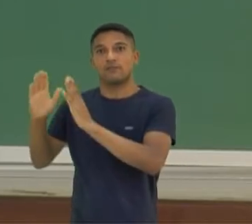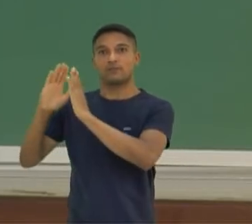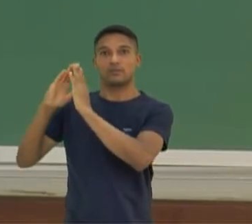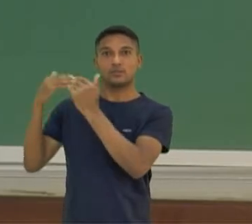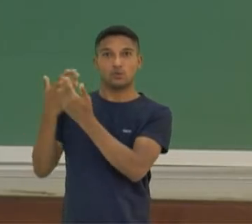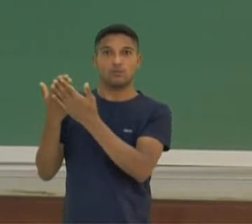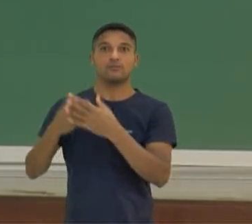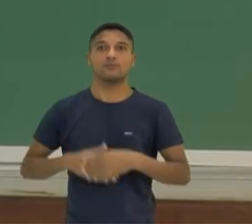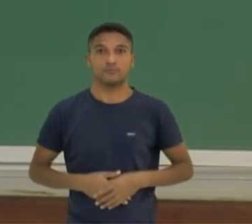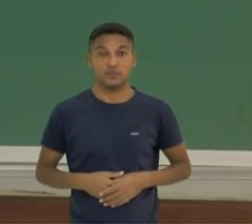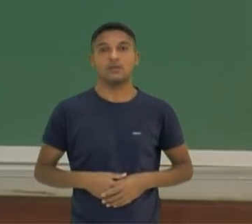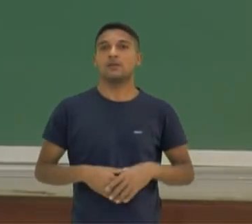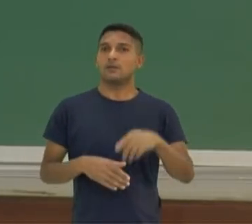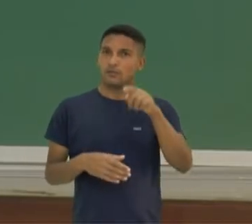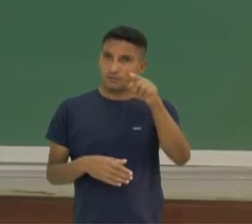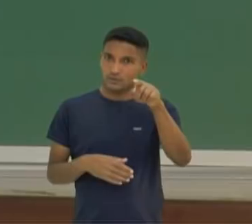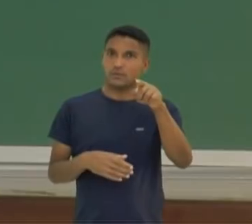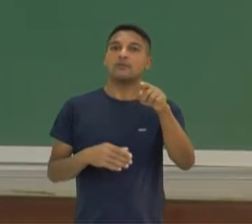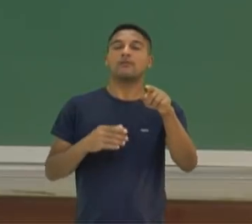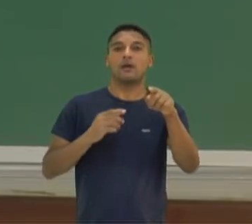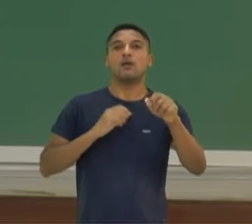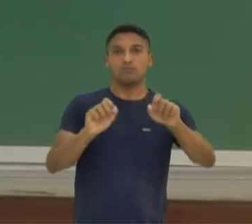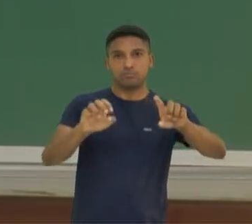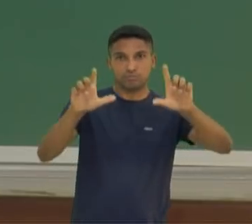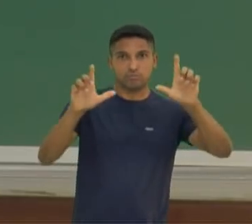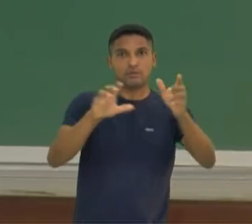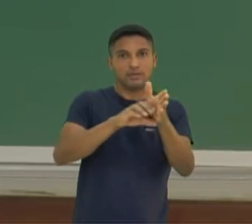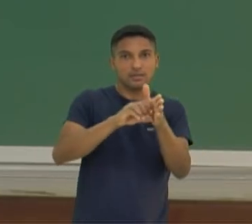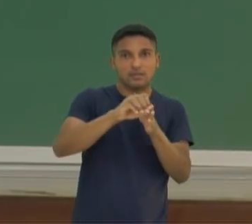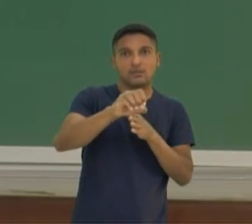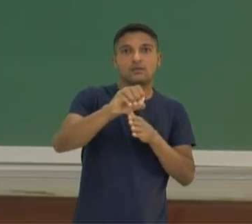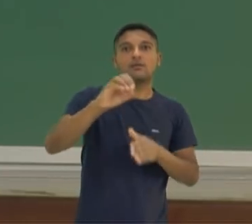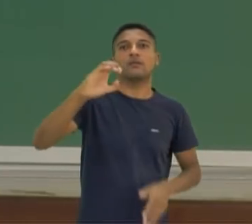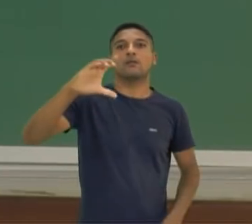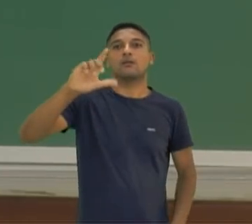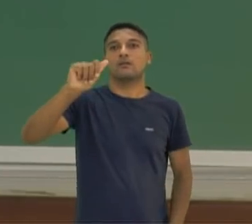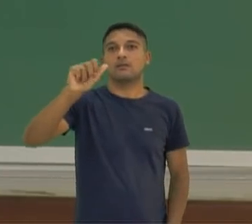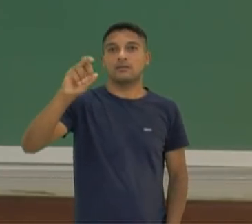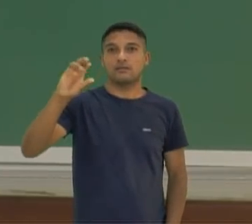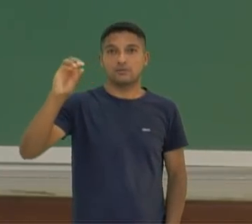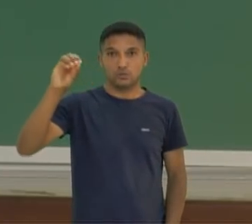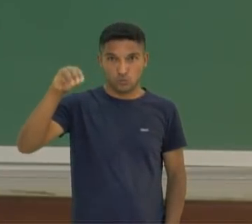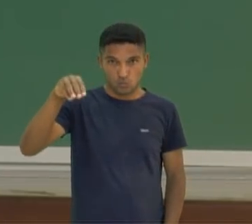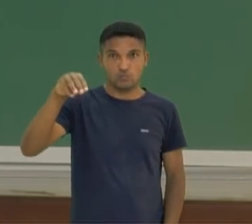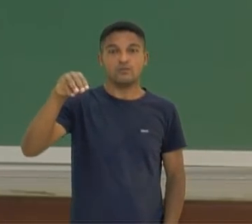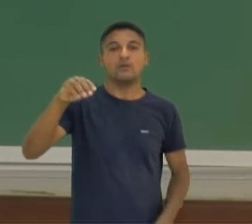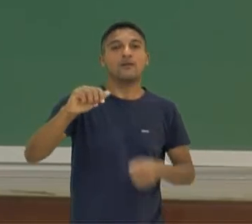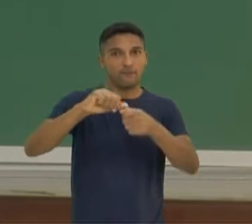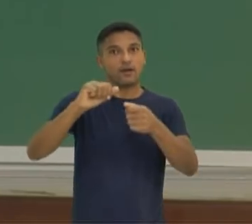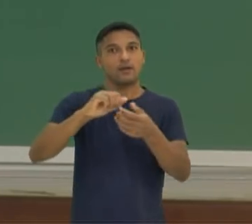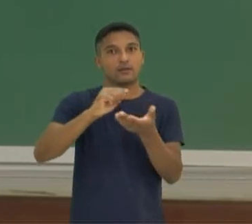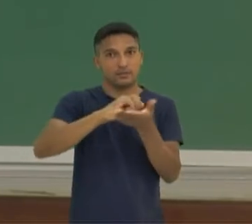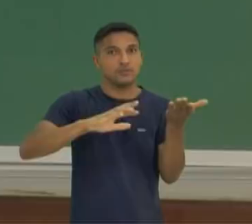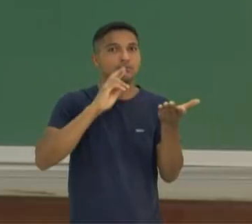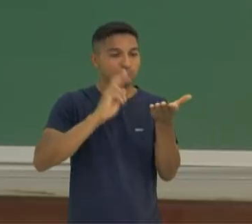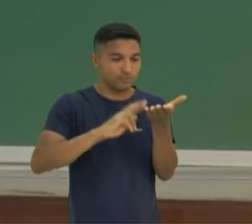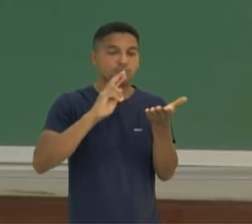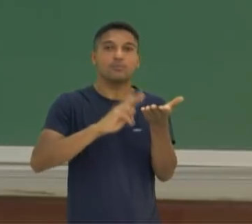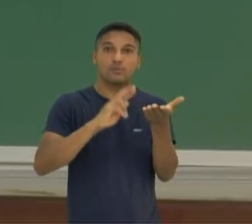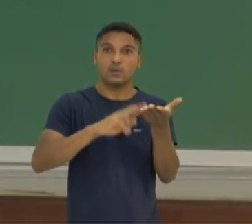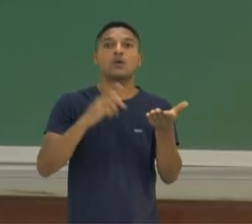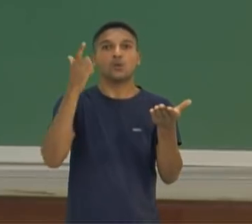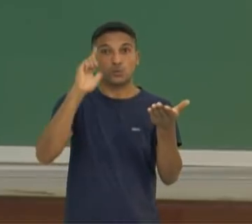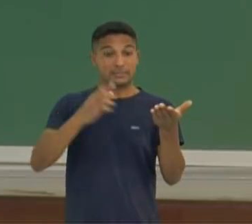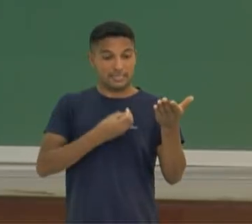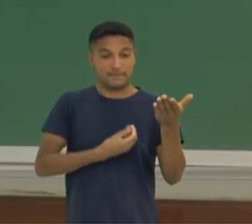fazendo as atividades pelo Classroom, faça as suas atividades, porque além de contabilizar a